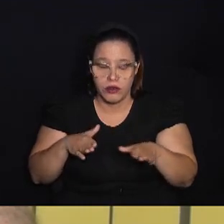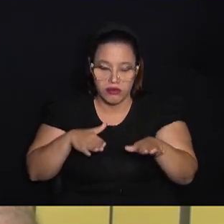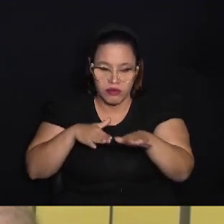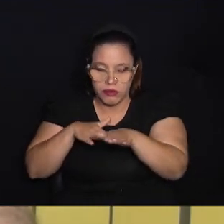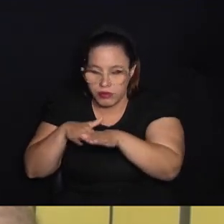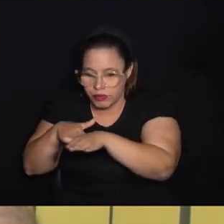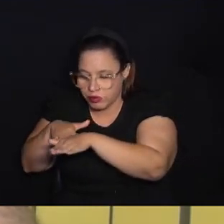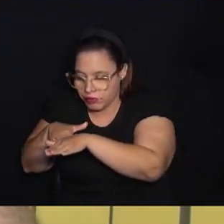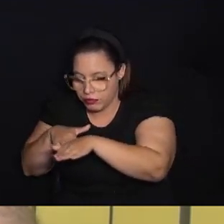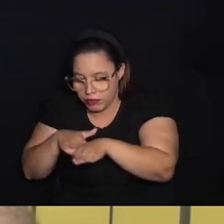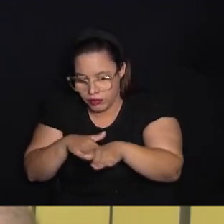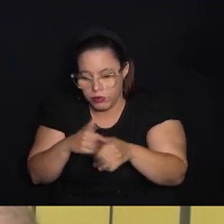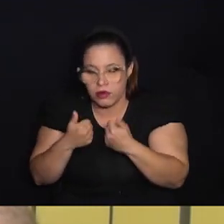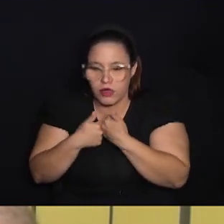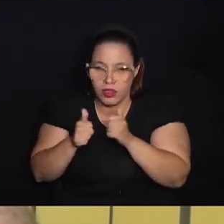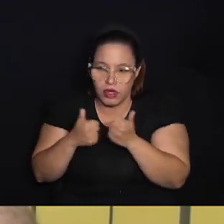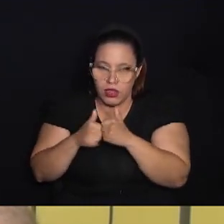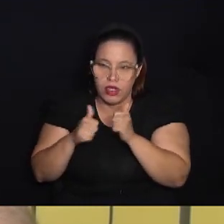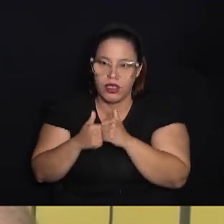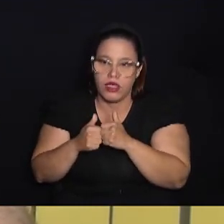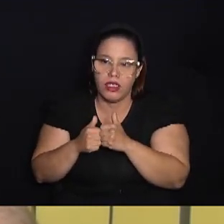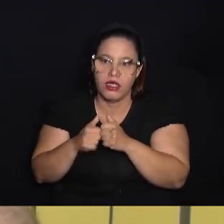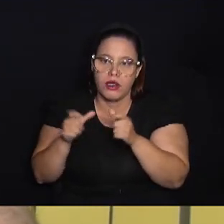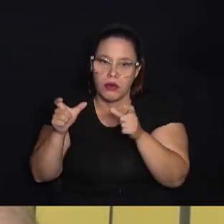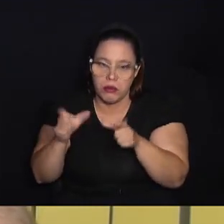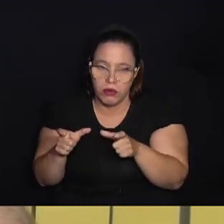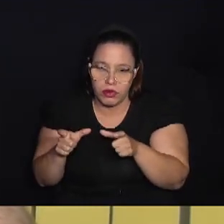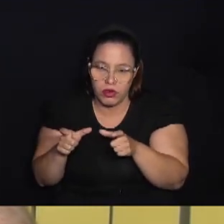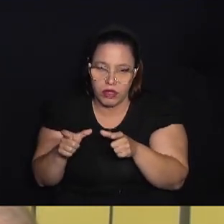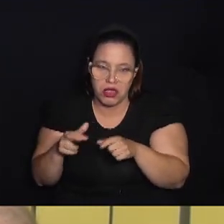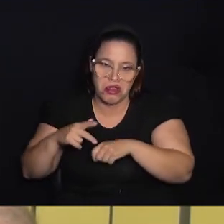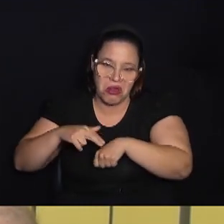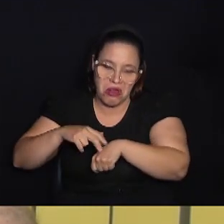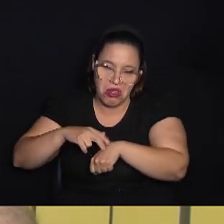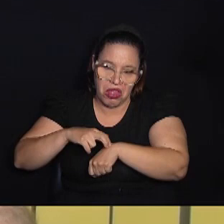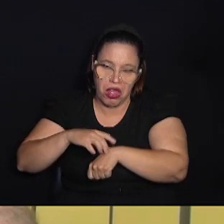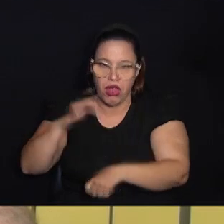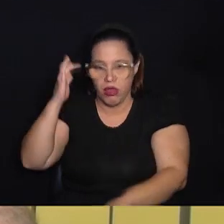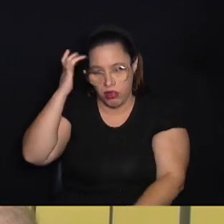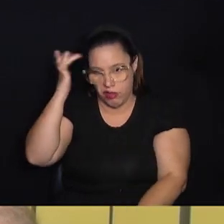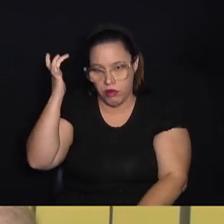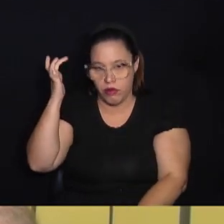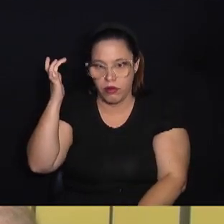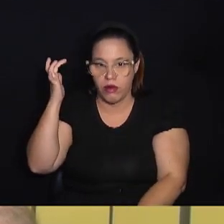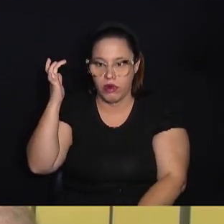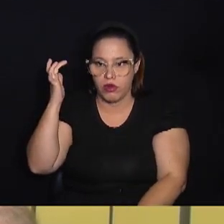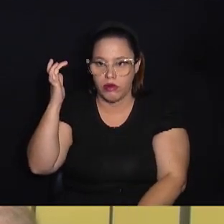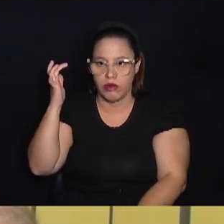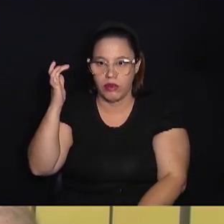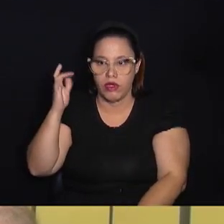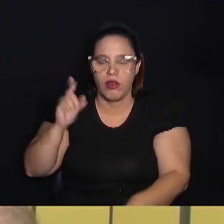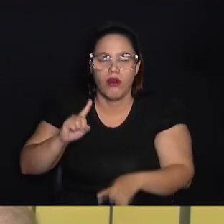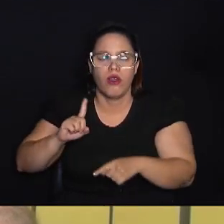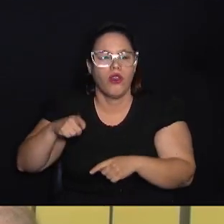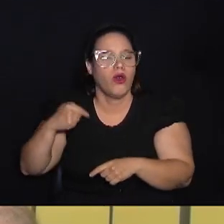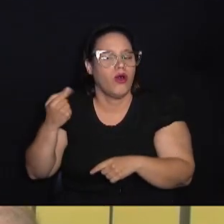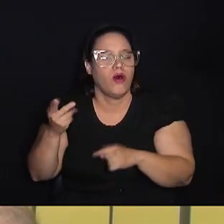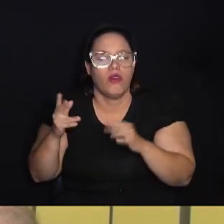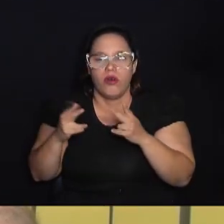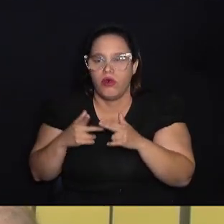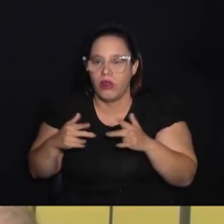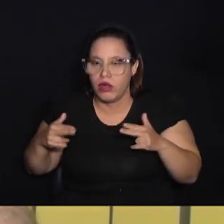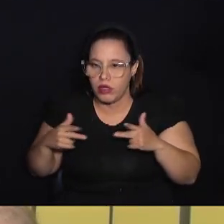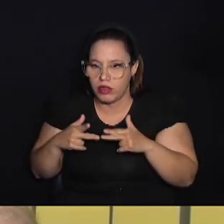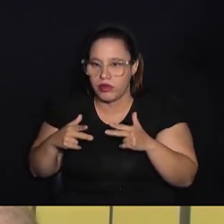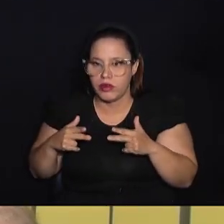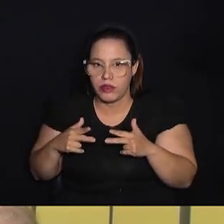carro Pará tem ponto de ônibus próximo também para quem vende ônibus para quem vem a pé também é fácil a gente tem vários outros passeios em Campinas a gente tem